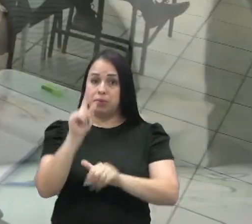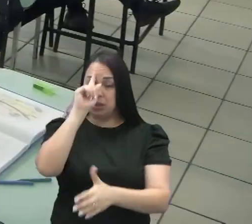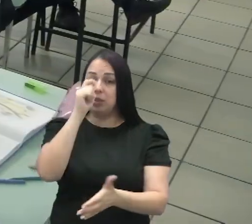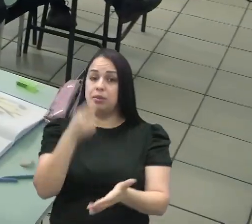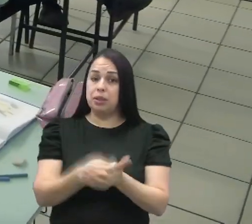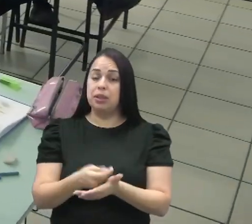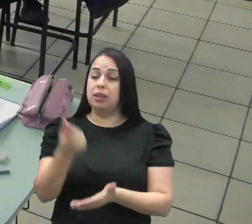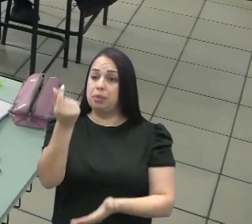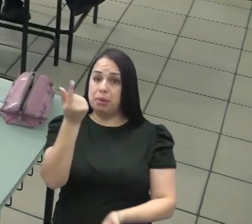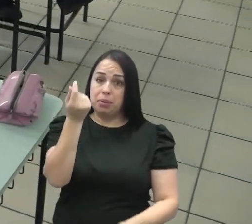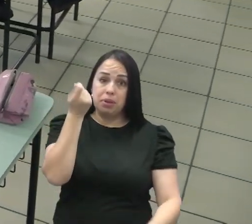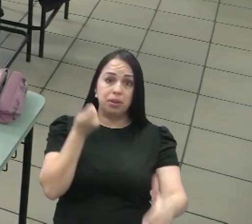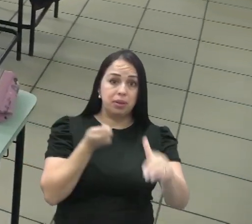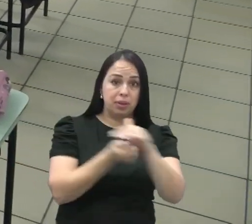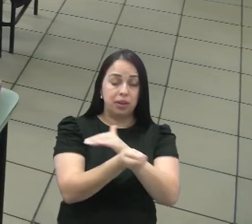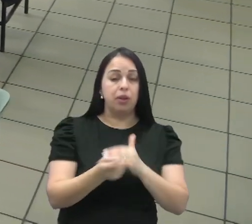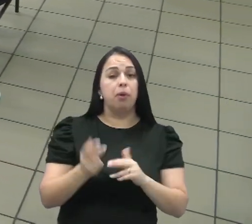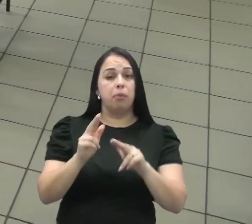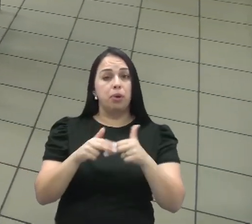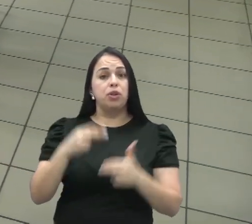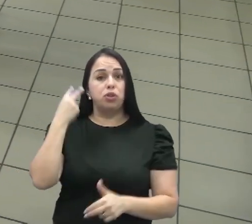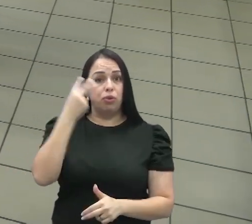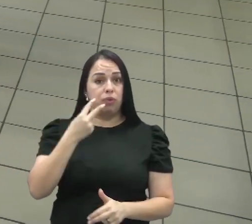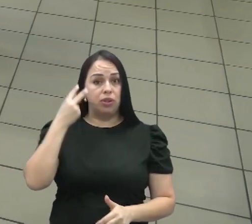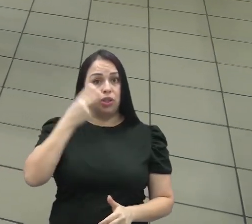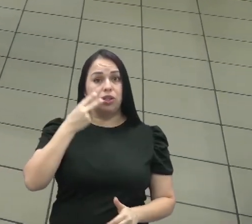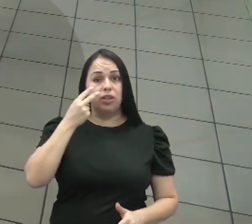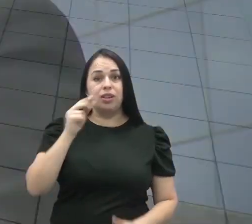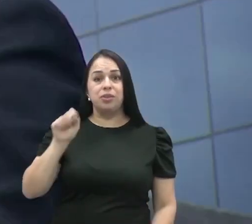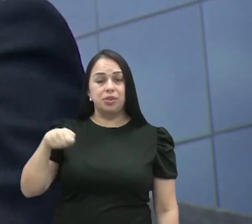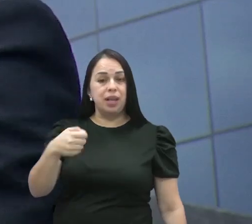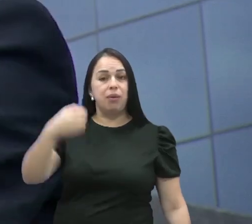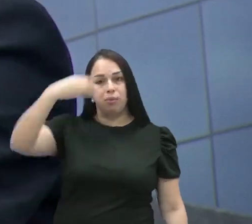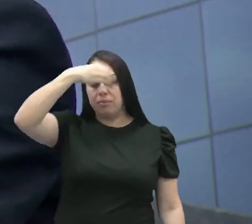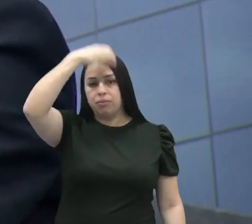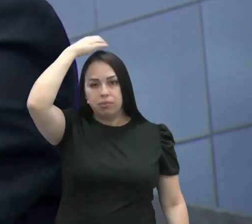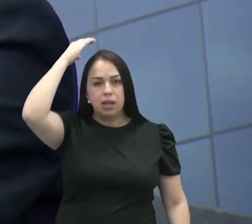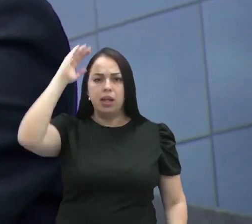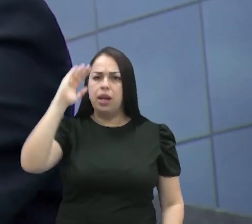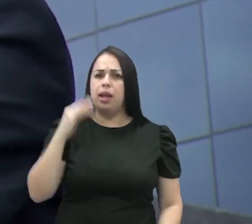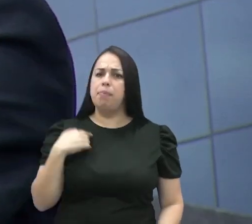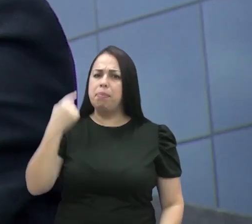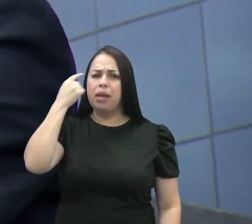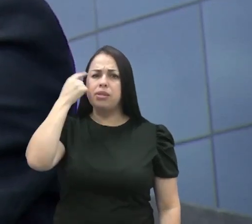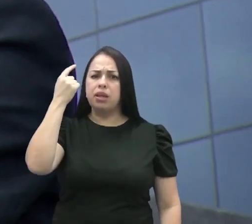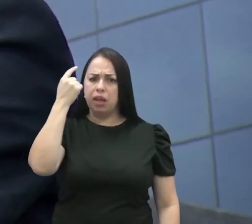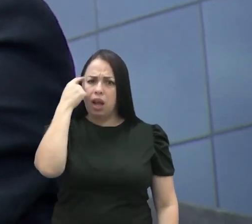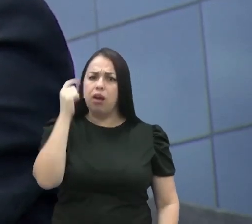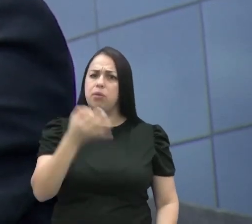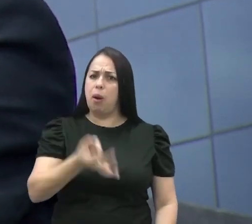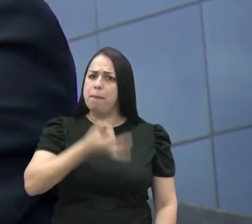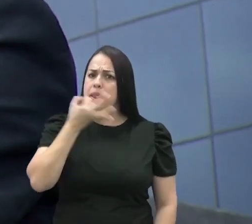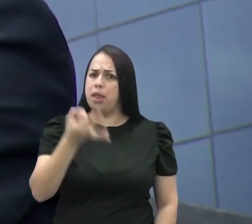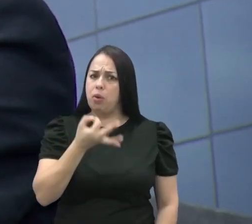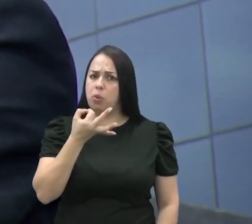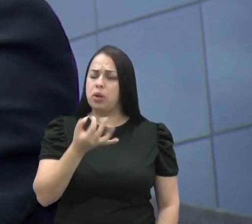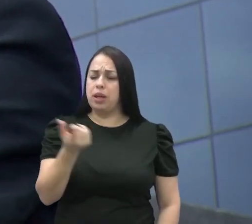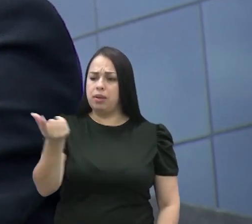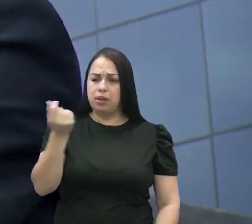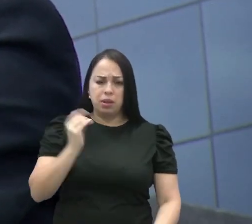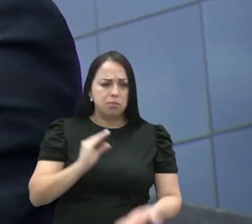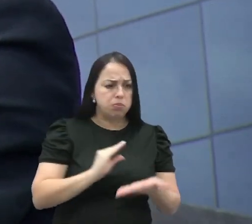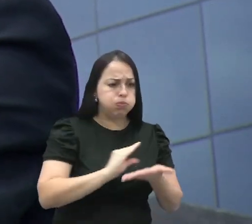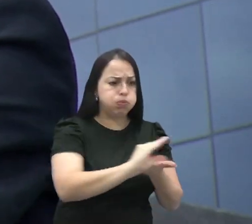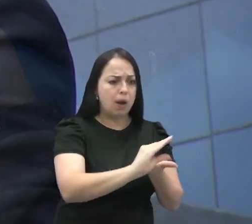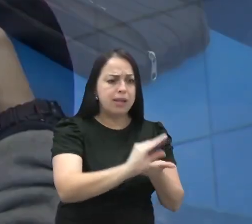destes problemas poderia estar na melhor destinação de investimentos. O vereador Carlos Abranches acredita que a verba